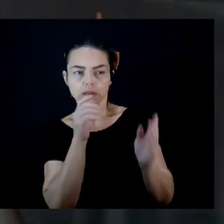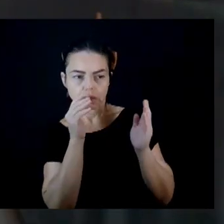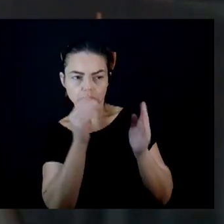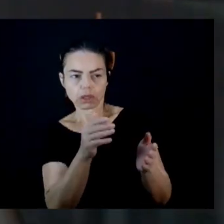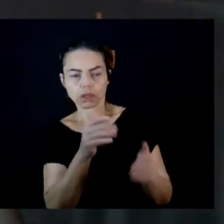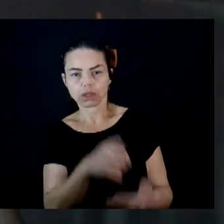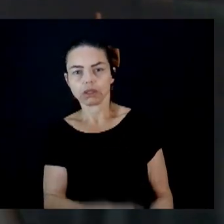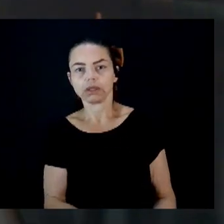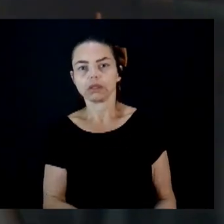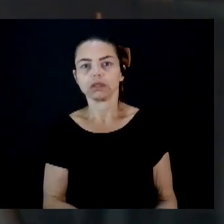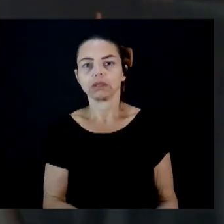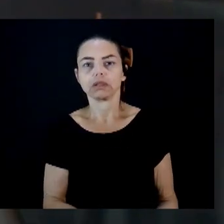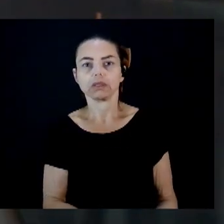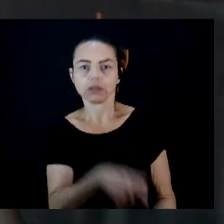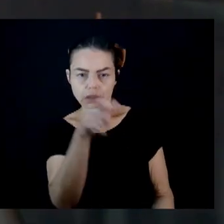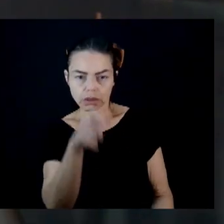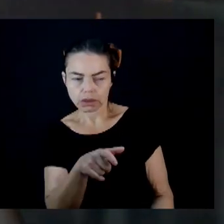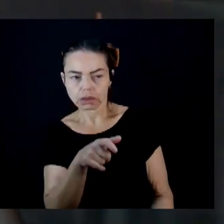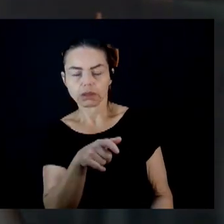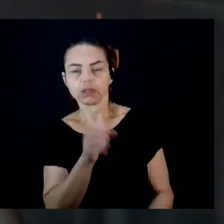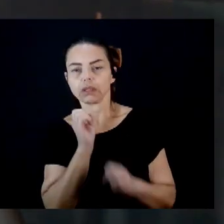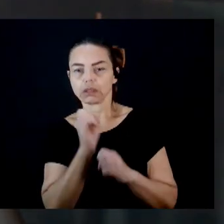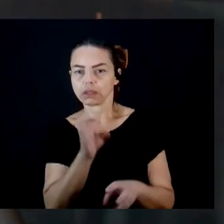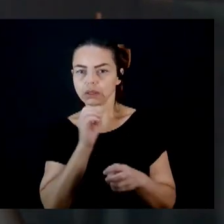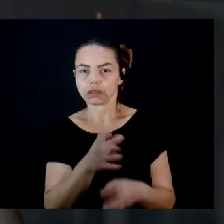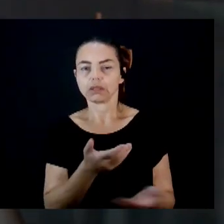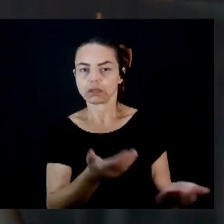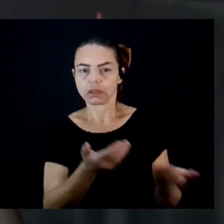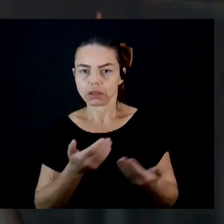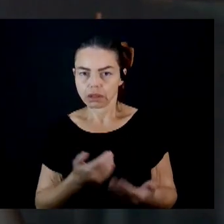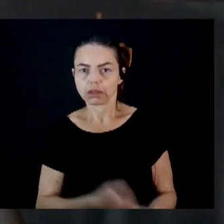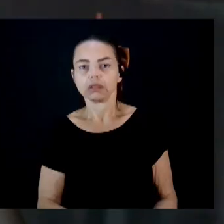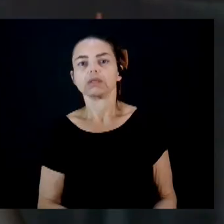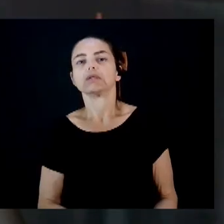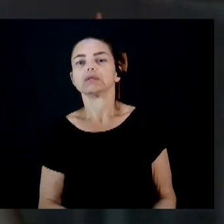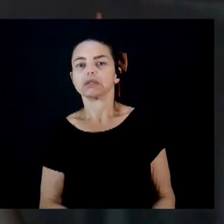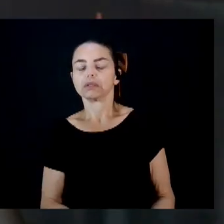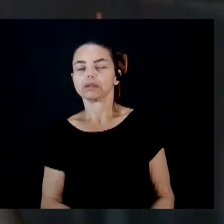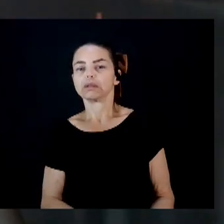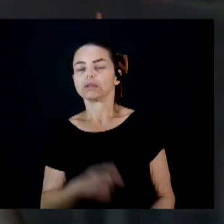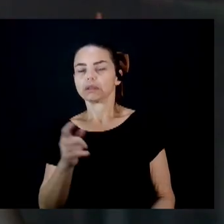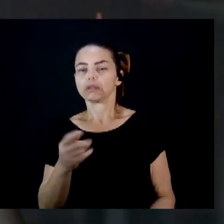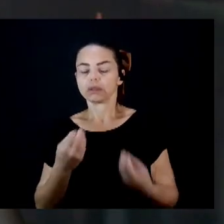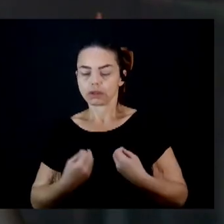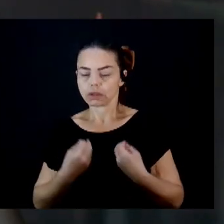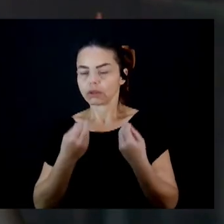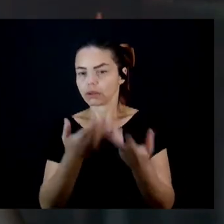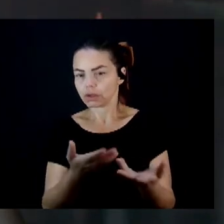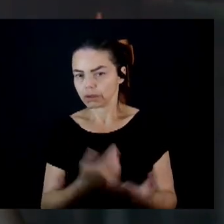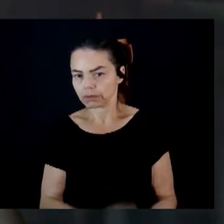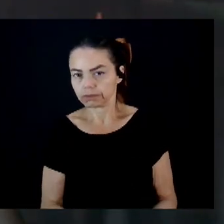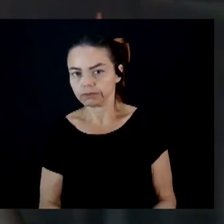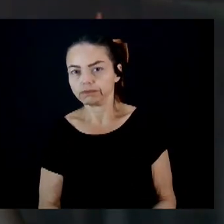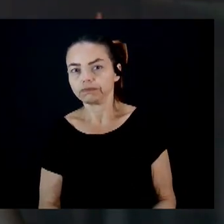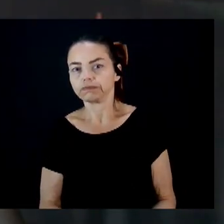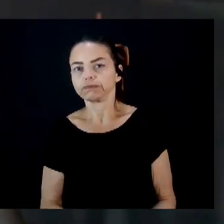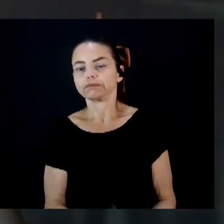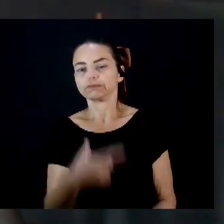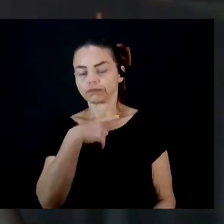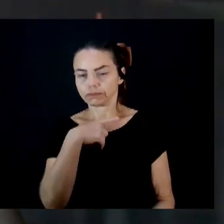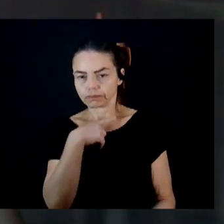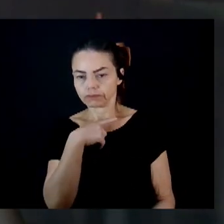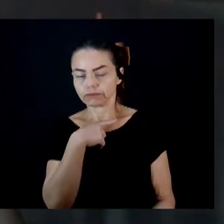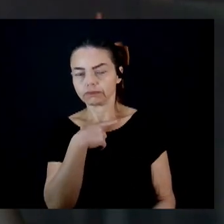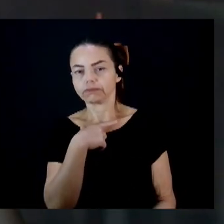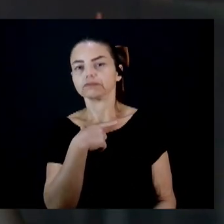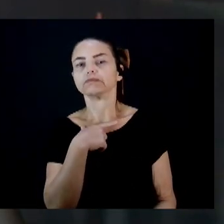né? Ele é essa pessoa que foi ensinada a receber. Sim. E a mulher é ensinada a oferecer. Quando existe essa, vamos